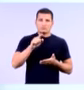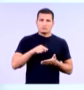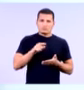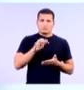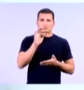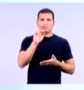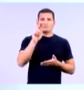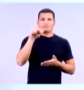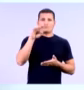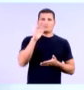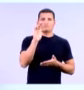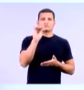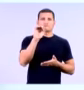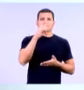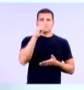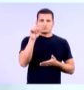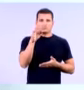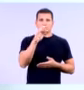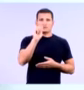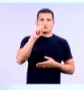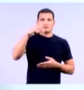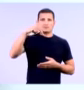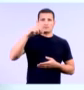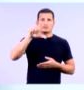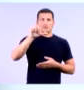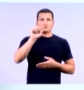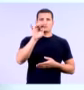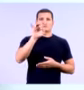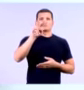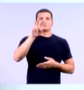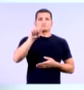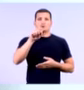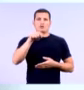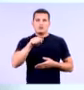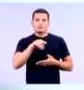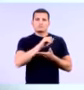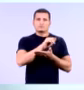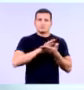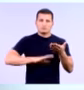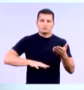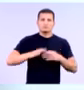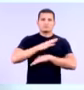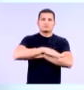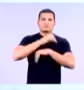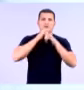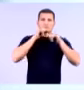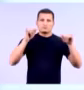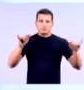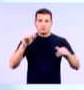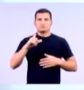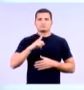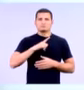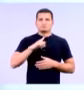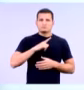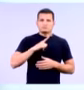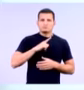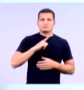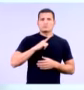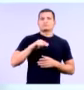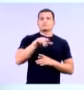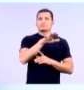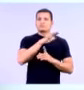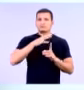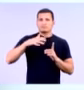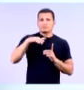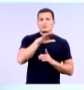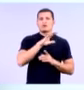função apelativa, são os textos de propaganda e que envolvam o receptor para que